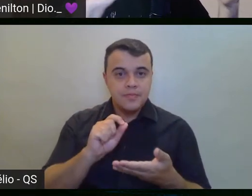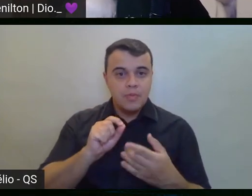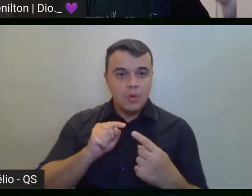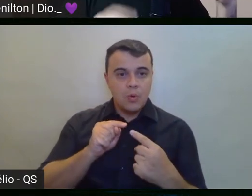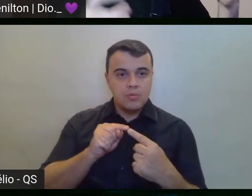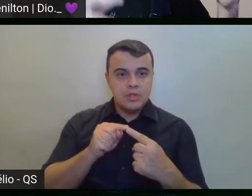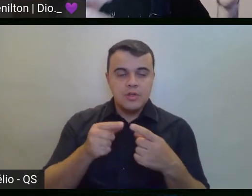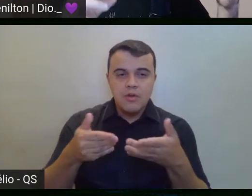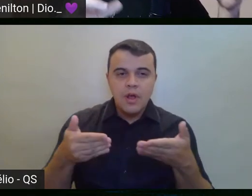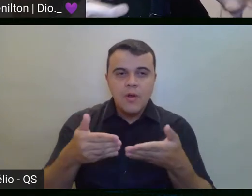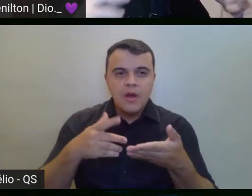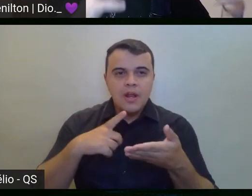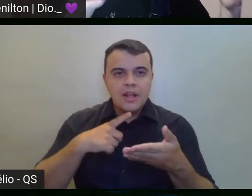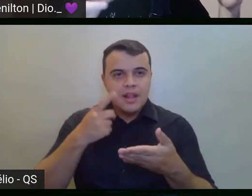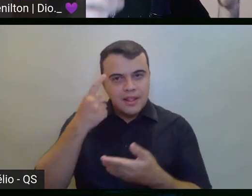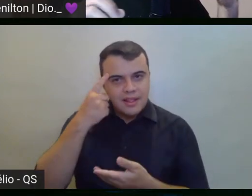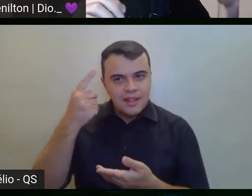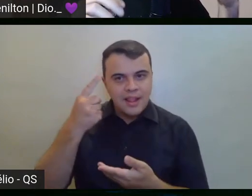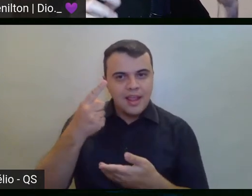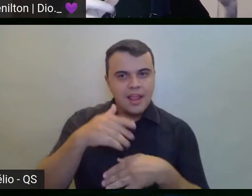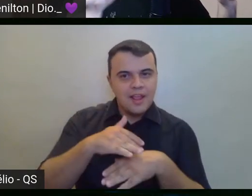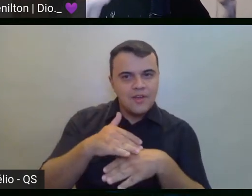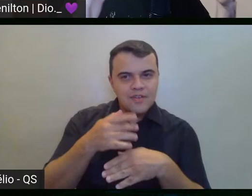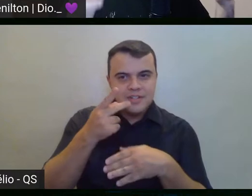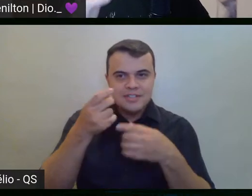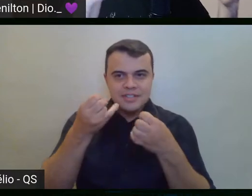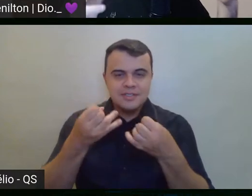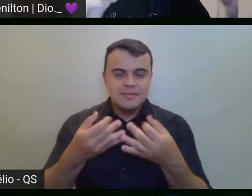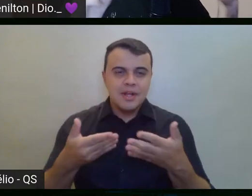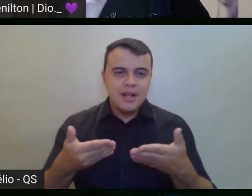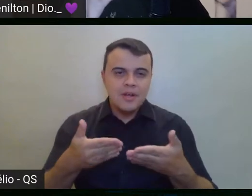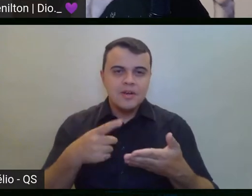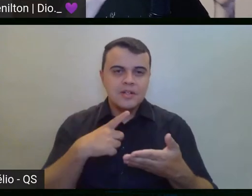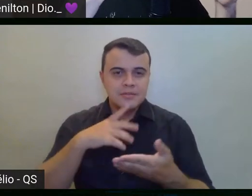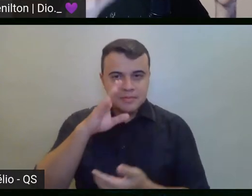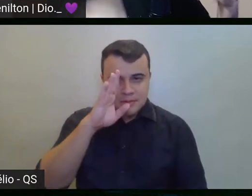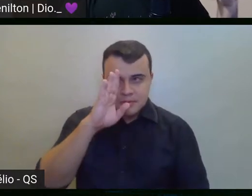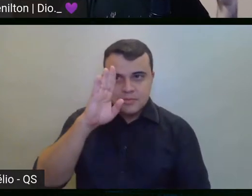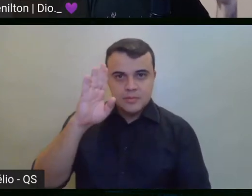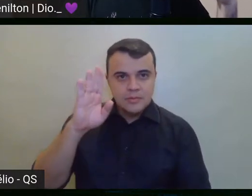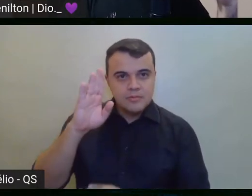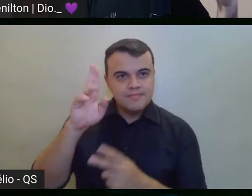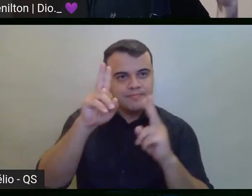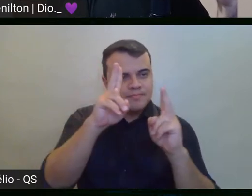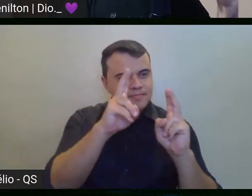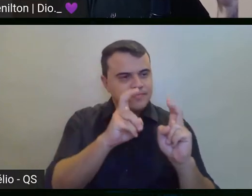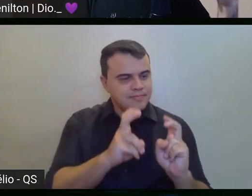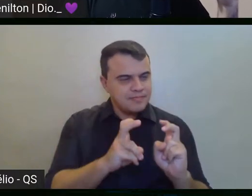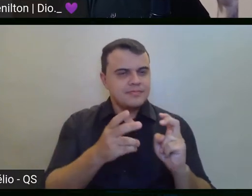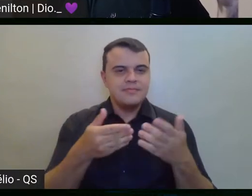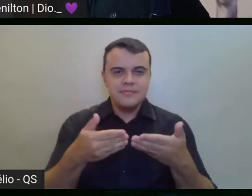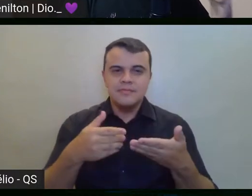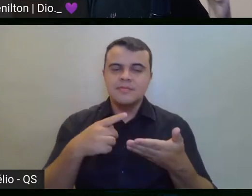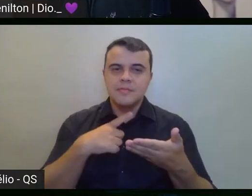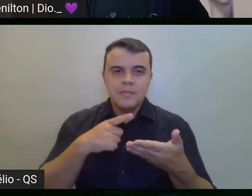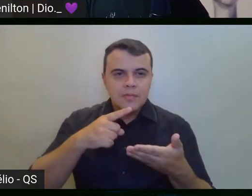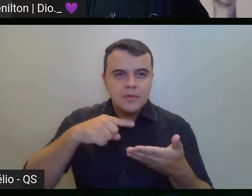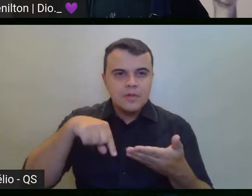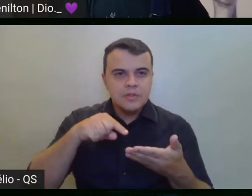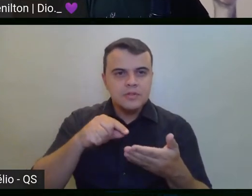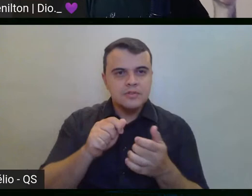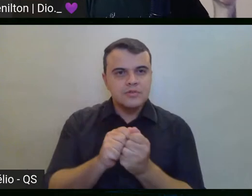objetivo aqui é a gente trocar uma ideia falar um pouquinho aí sobre principalmente esses aspectos que a gente